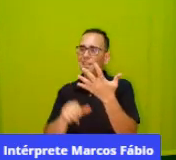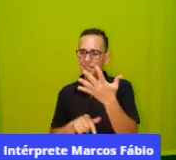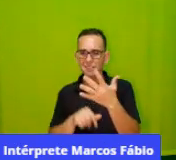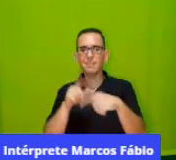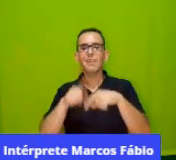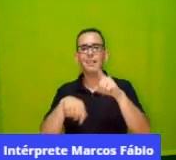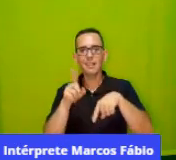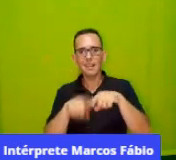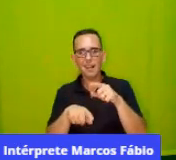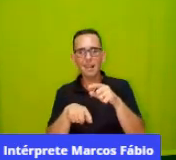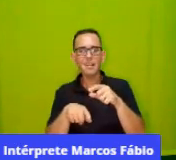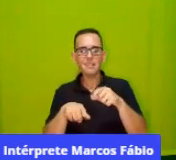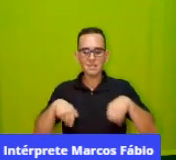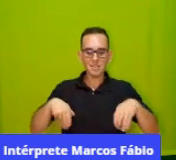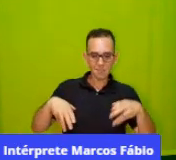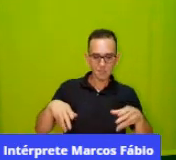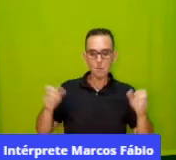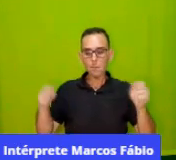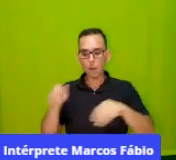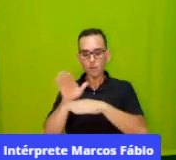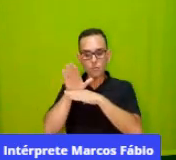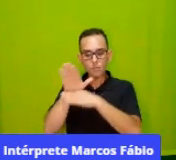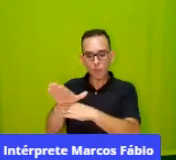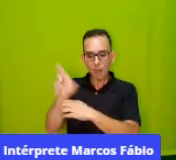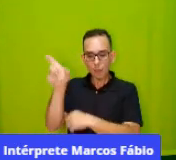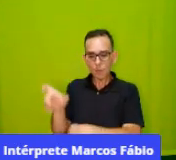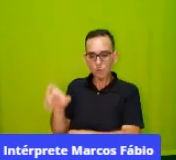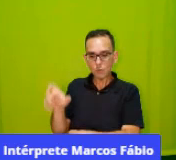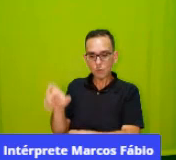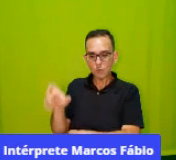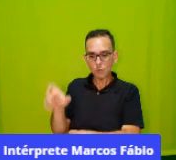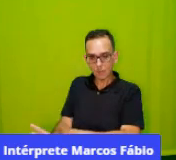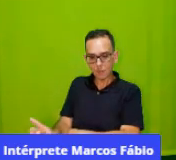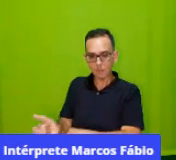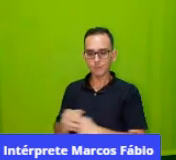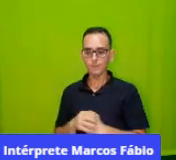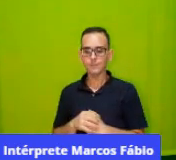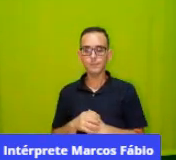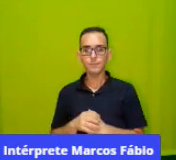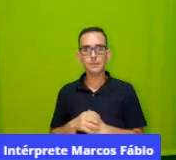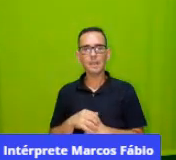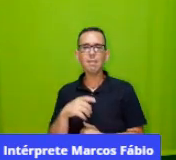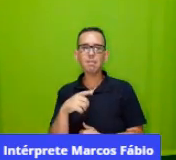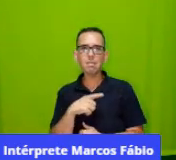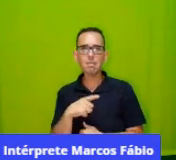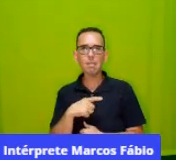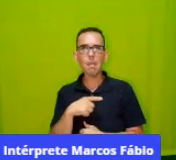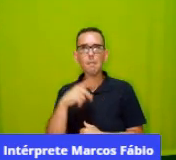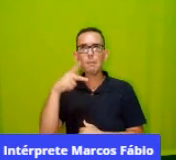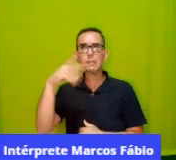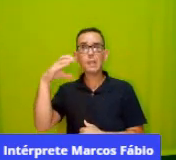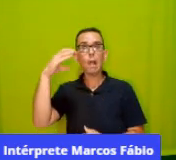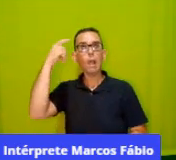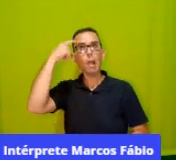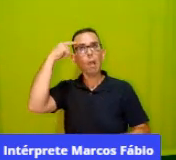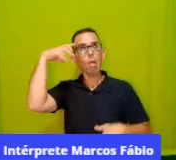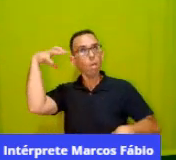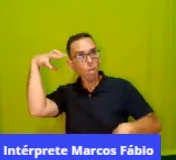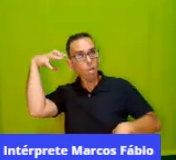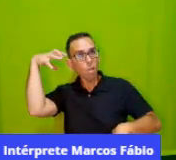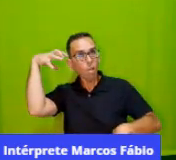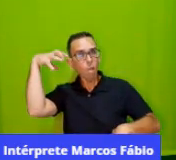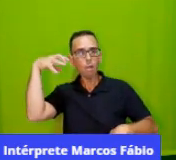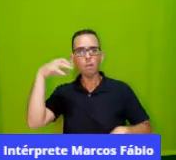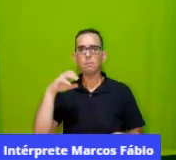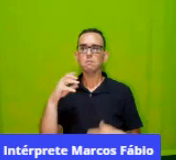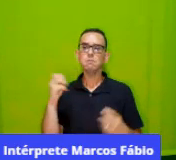que auxiliam essa pessoa com deficiência. Então, se ele tem uma paralisia cerebral, no caso, uma